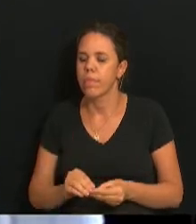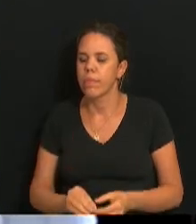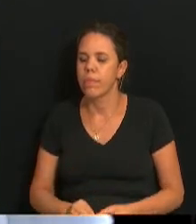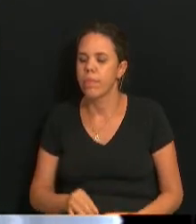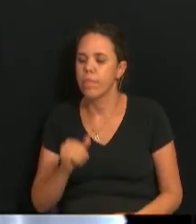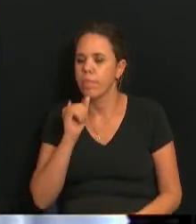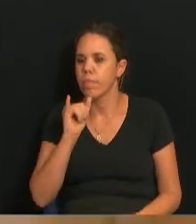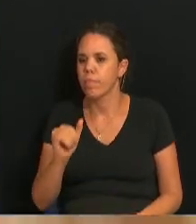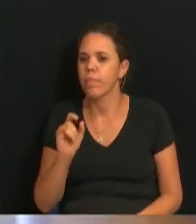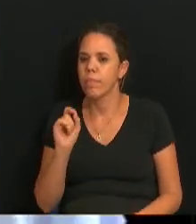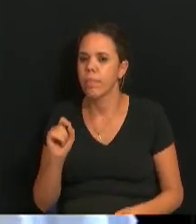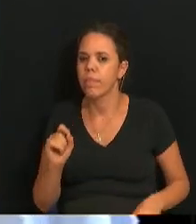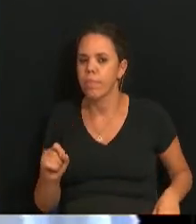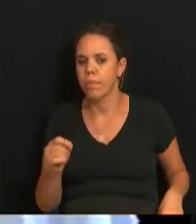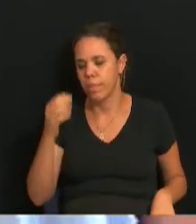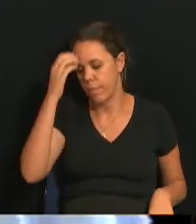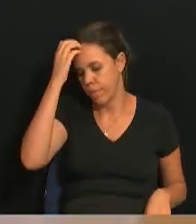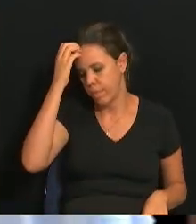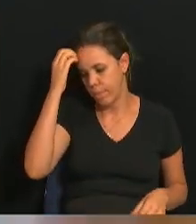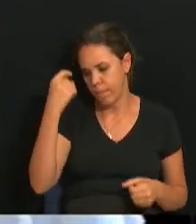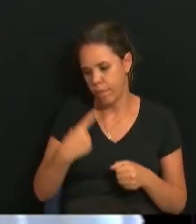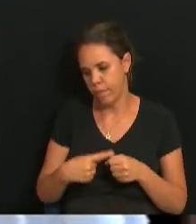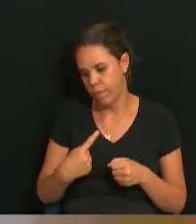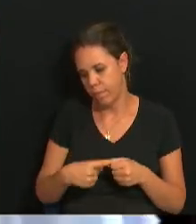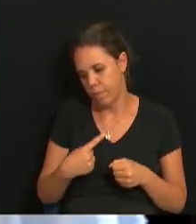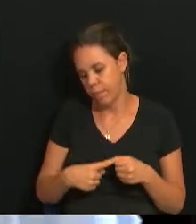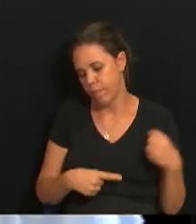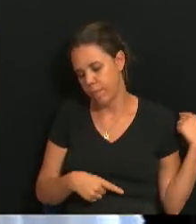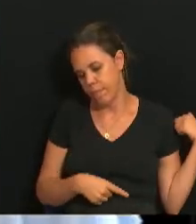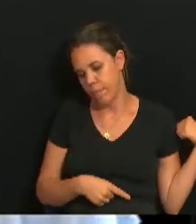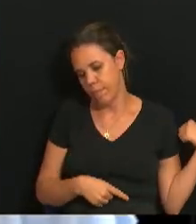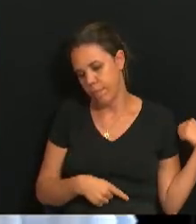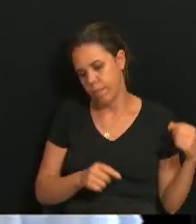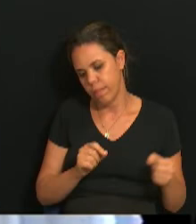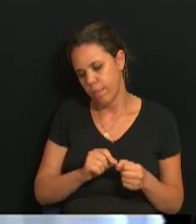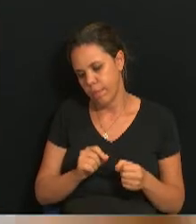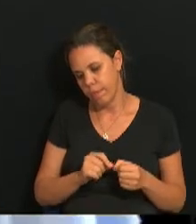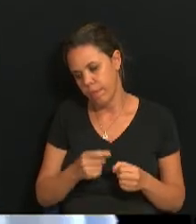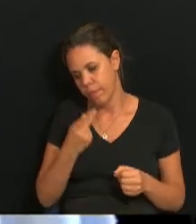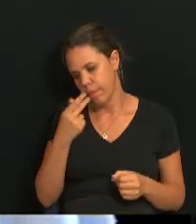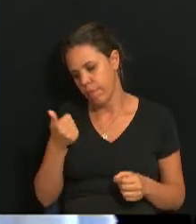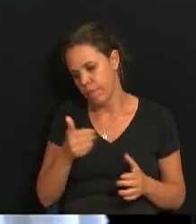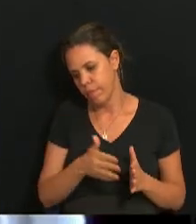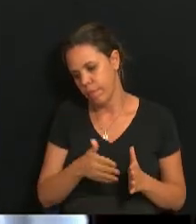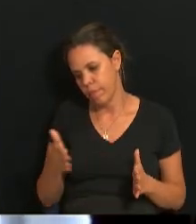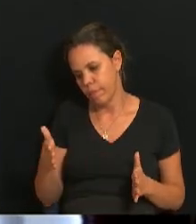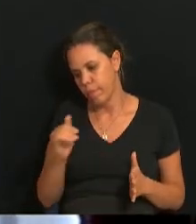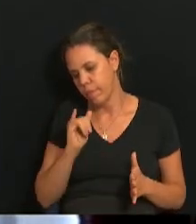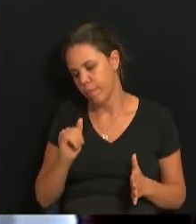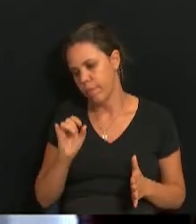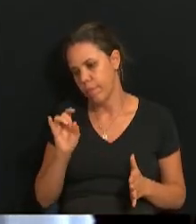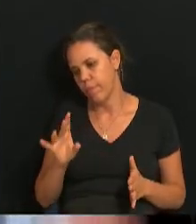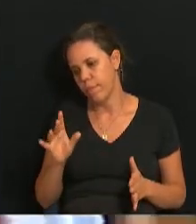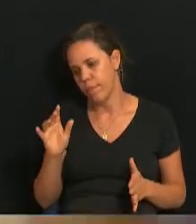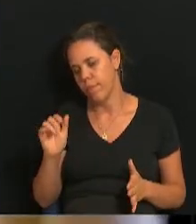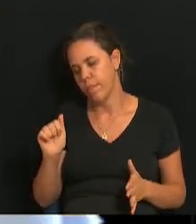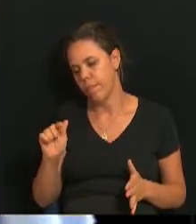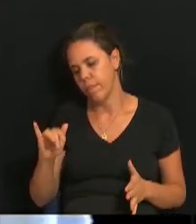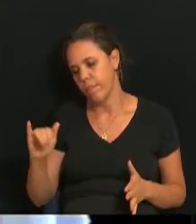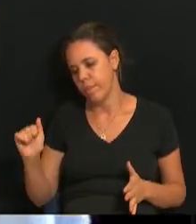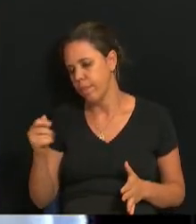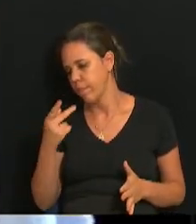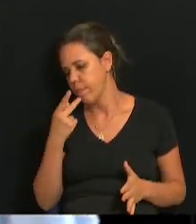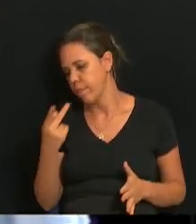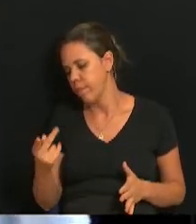o seguinte, que municípios que historicamente fizeram, que eu citei aqui na minha primeira fala, eu digo só o que a Andréa disse aqui, que o